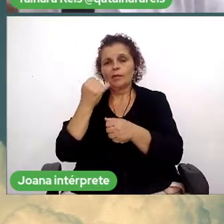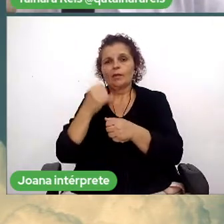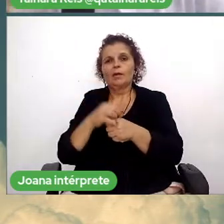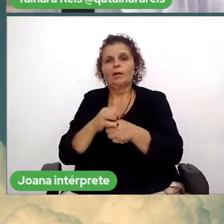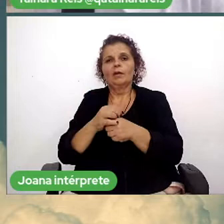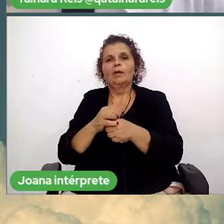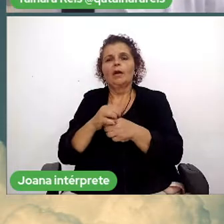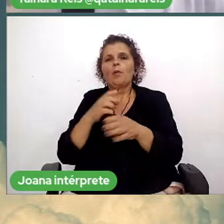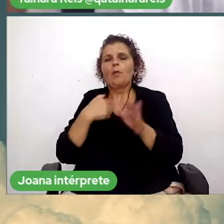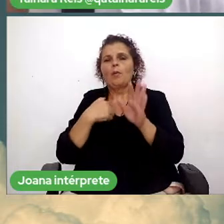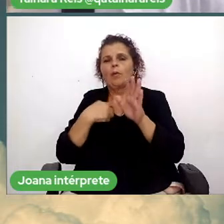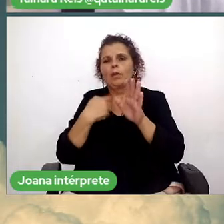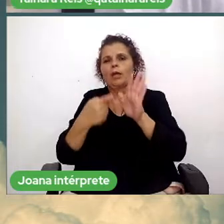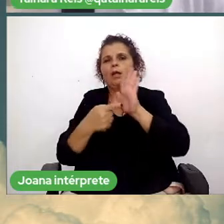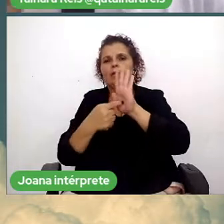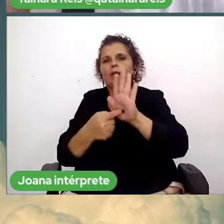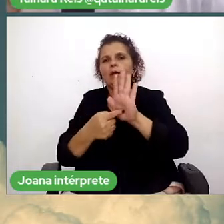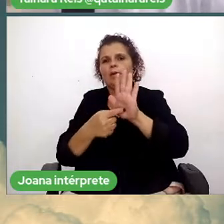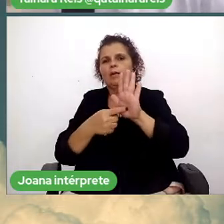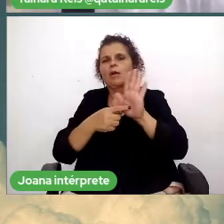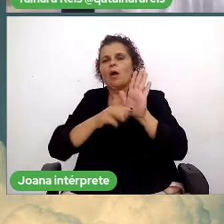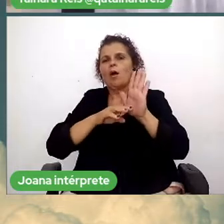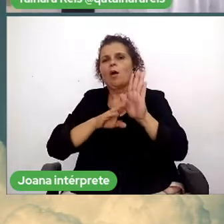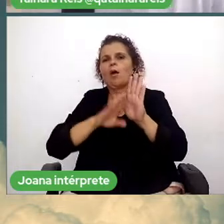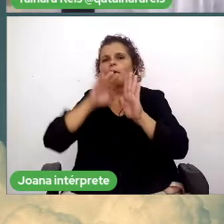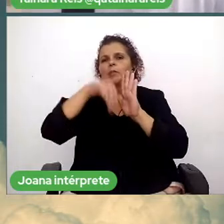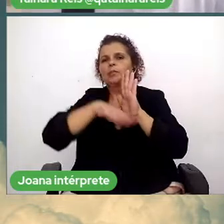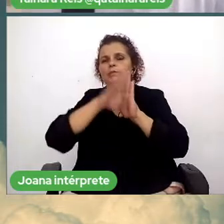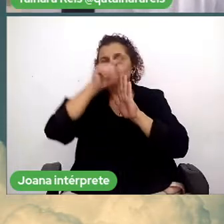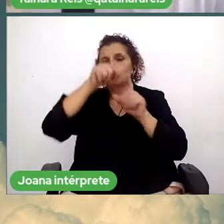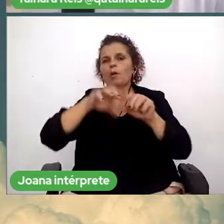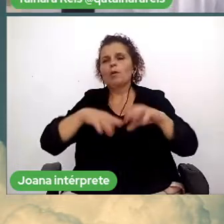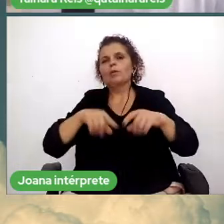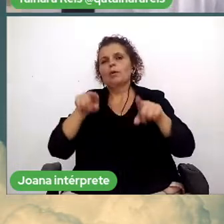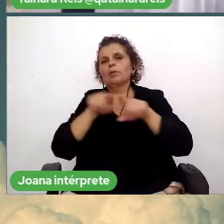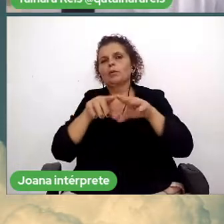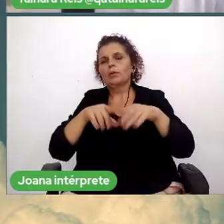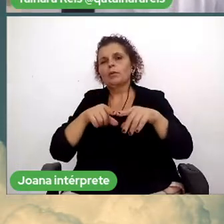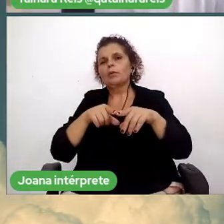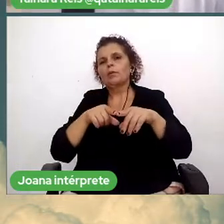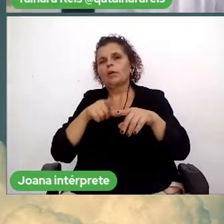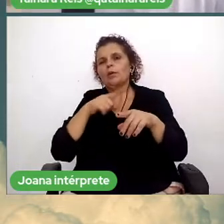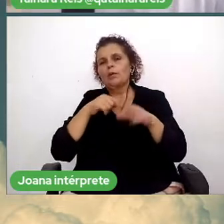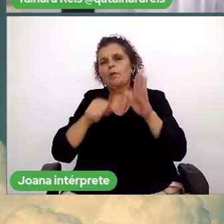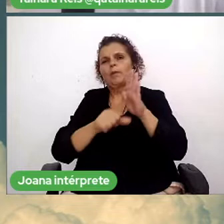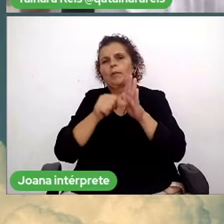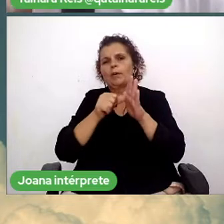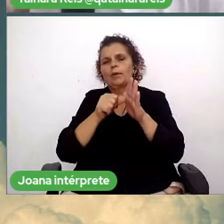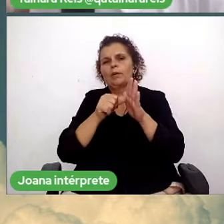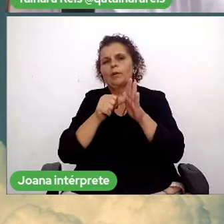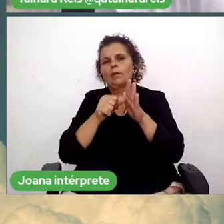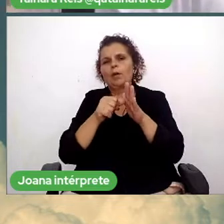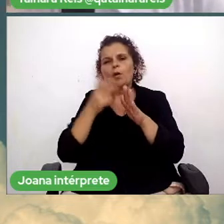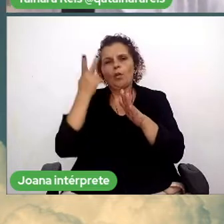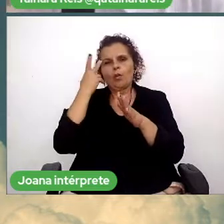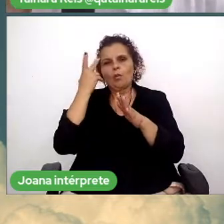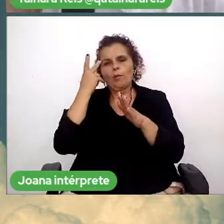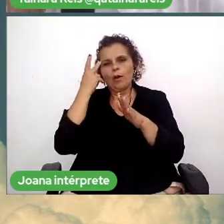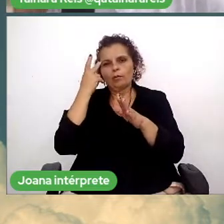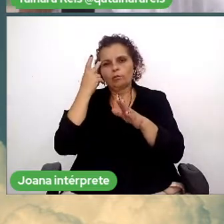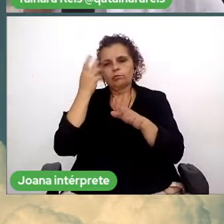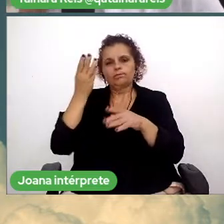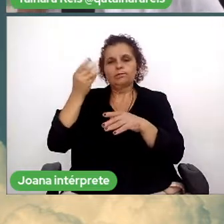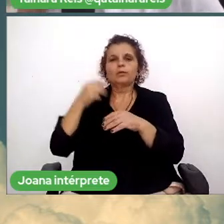a gente teria aqui essa imagem que representa muito bem, né? Ali, primeiro, vamos olhar para o modelo tradicional. Então,